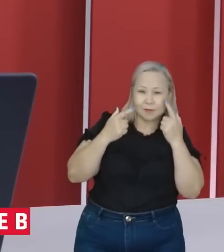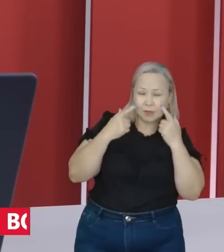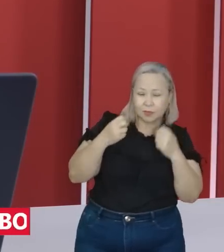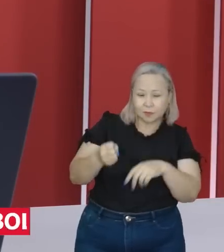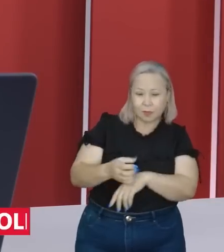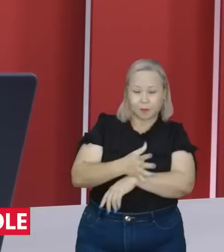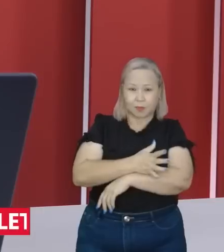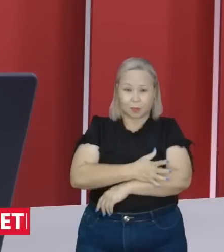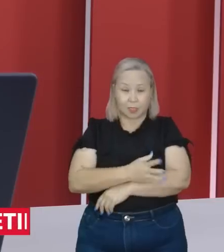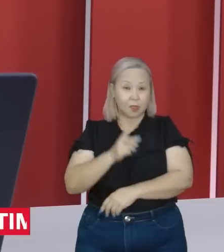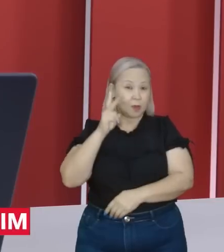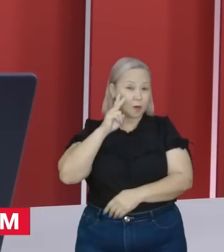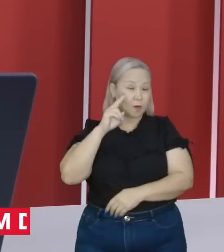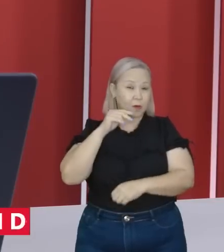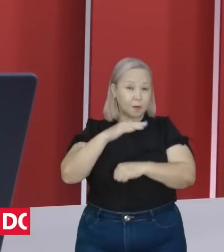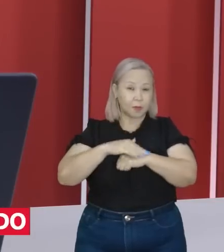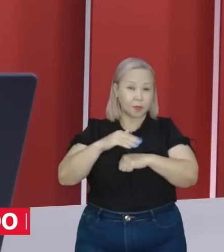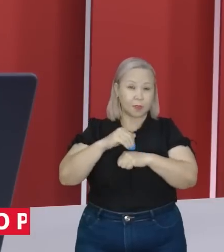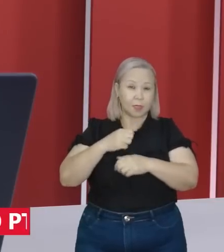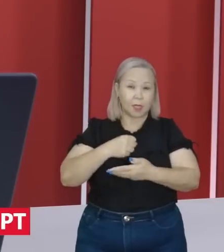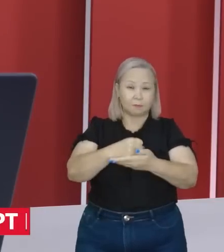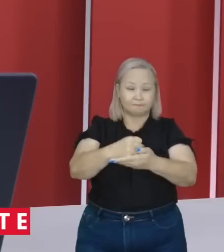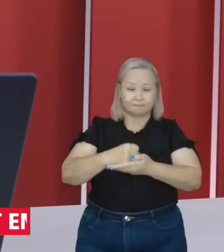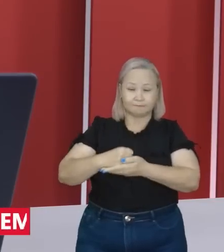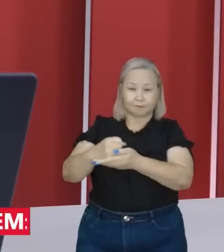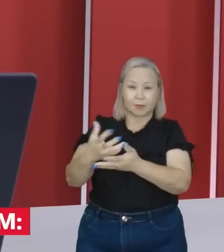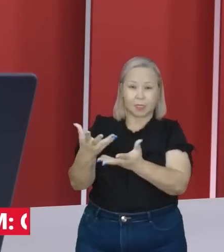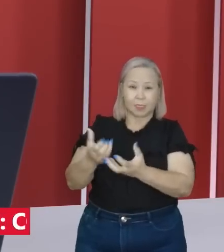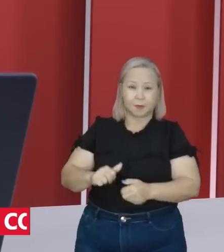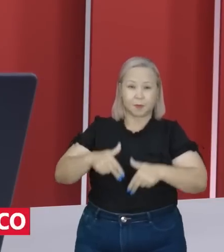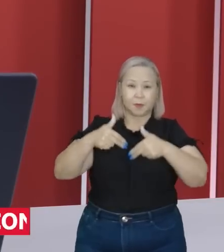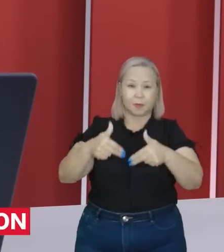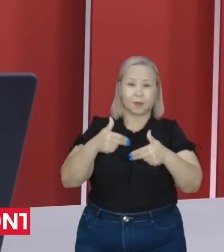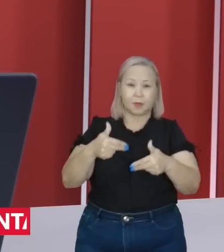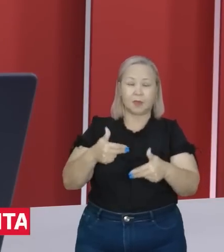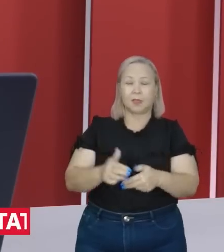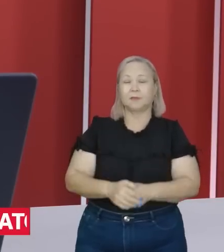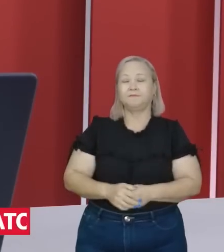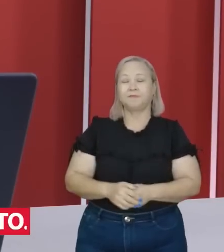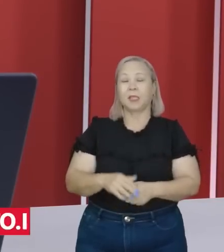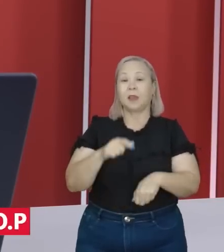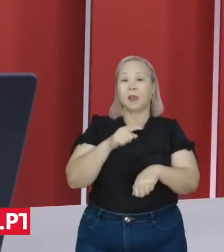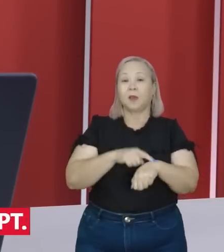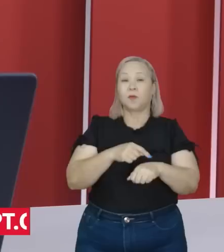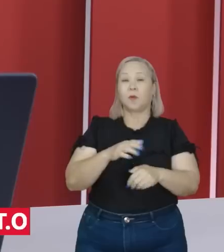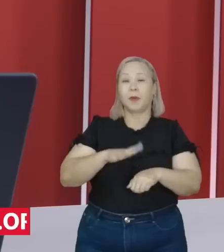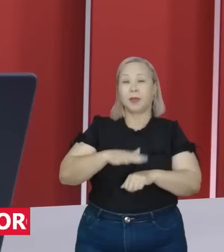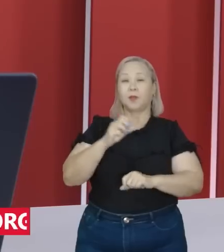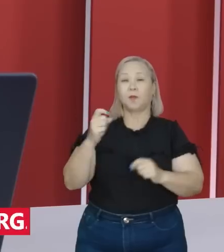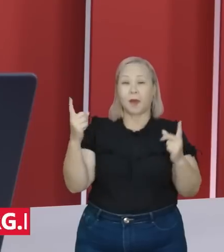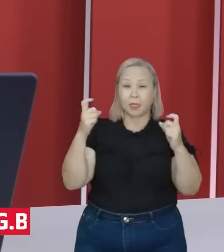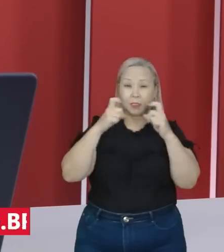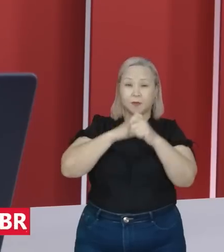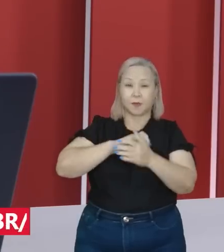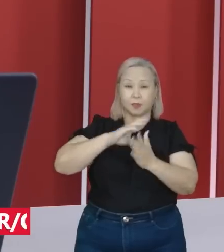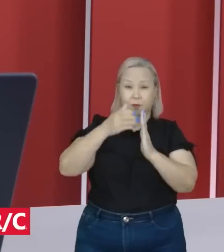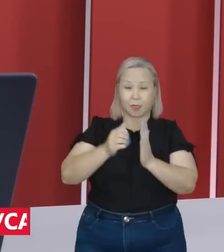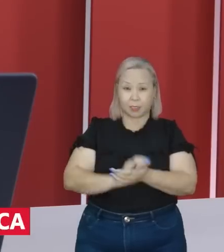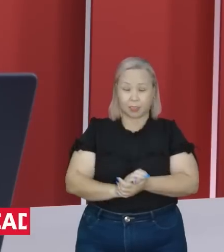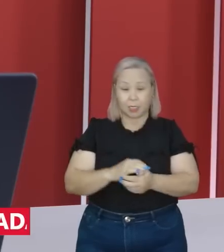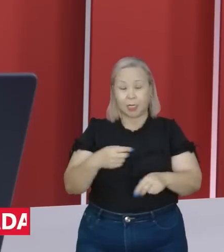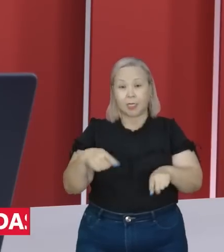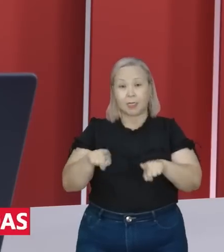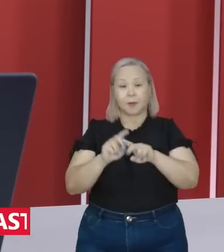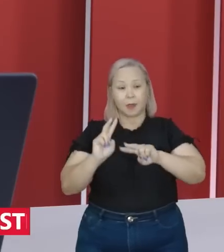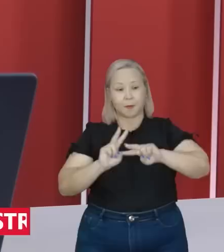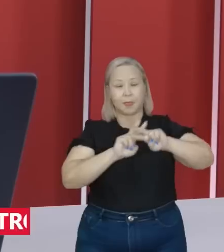lembrou da solidariedade que recebeu da militância no momento mais crítico da história do partido, a sua prisão injusta em